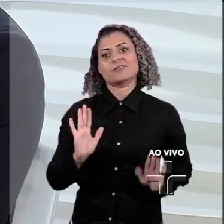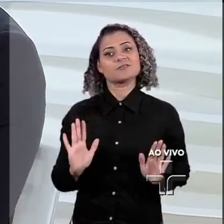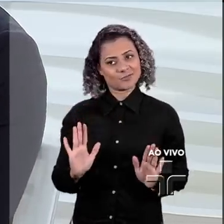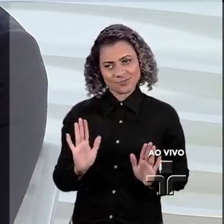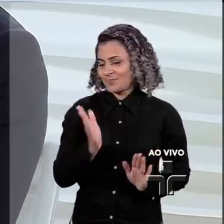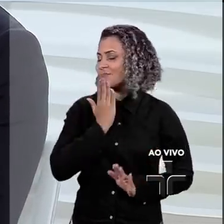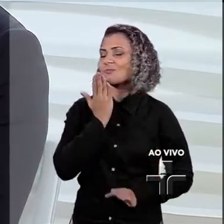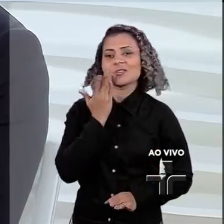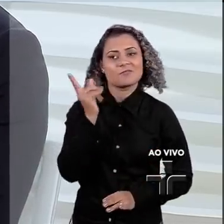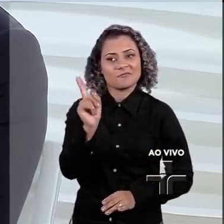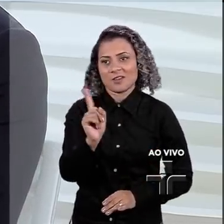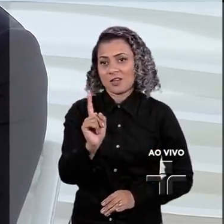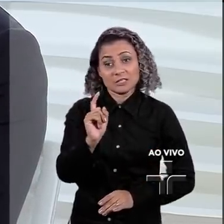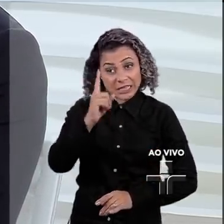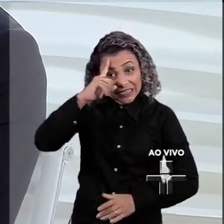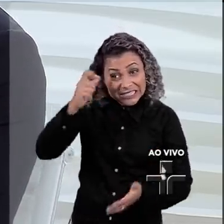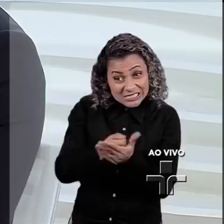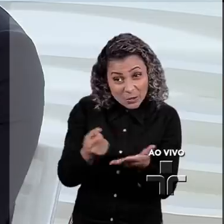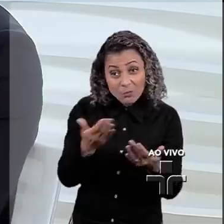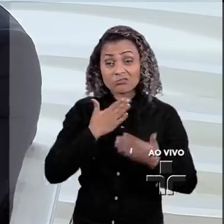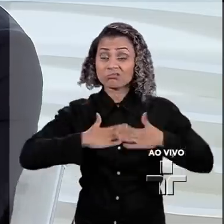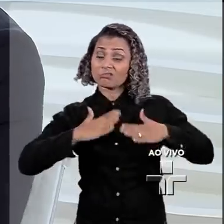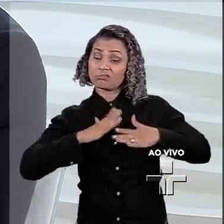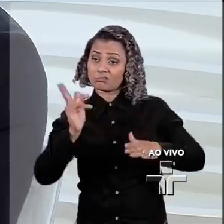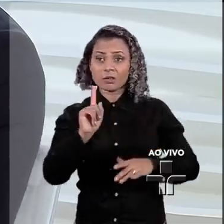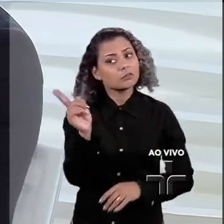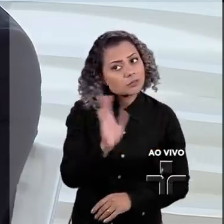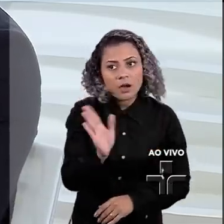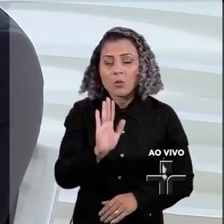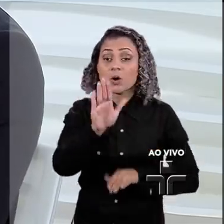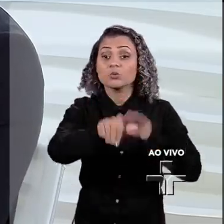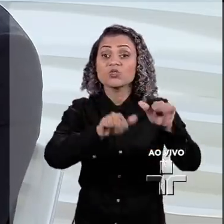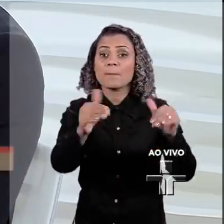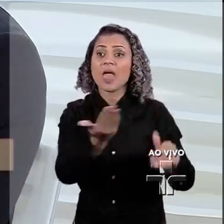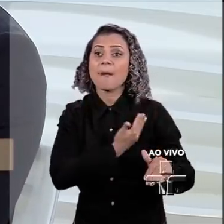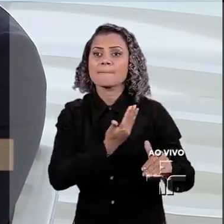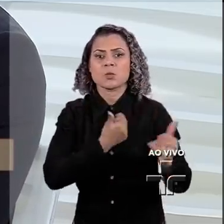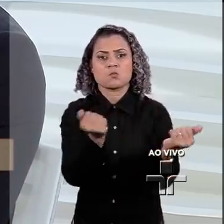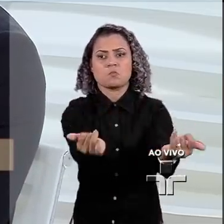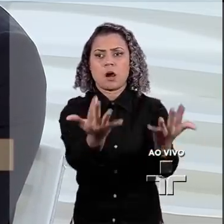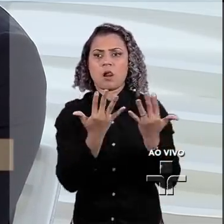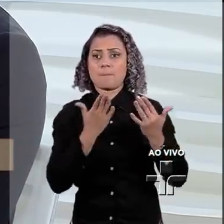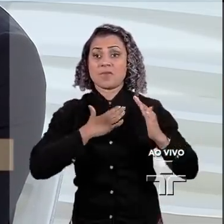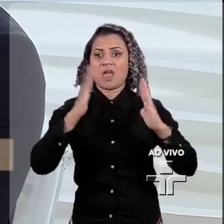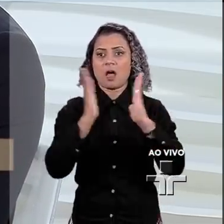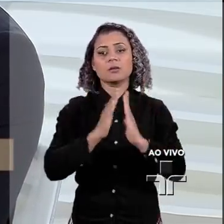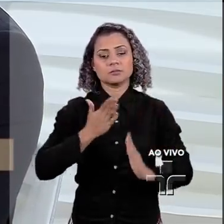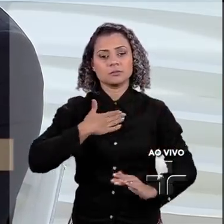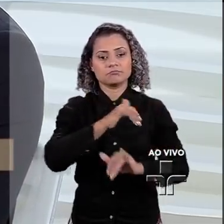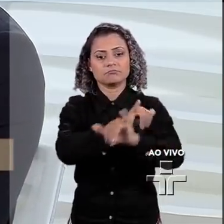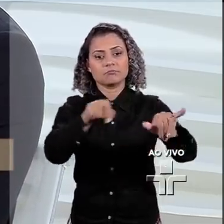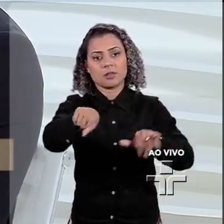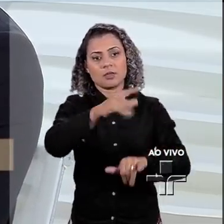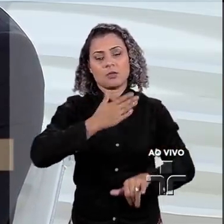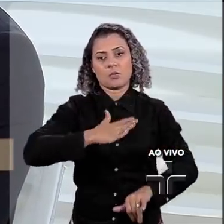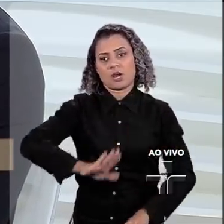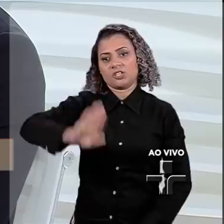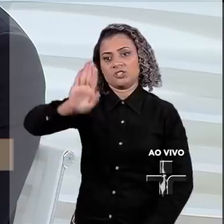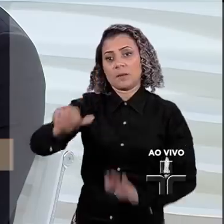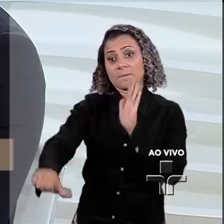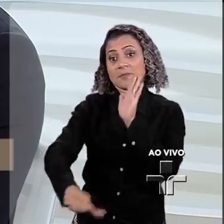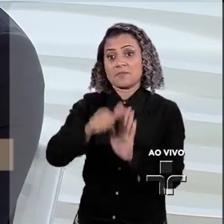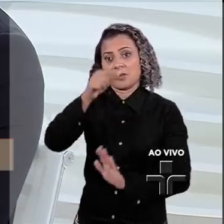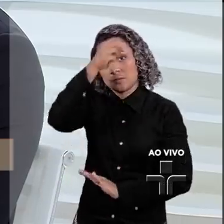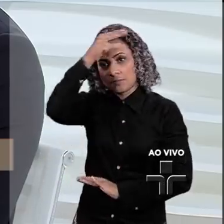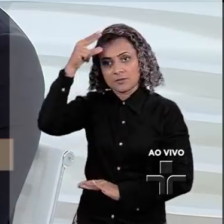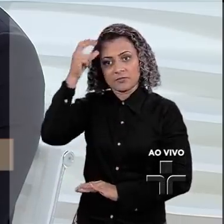não é uma decisão simples, tranquila. Eu lembro quando eu chamei os meus amigos na minha casa para dizer que ia ser candidato, minha primeira eleição, a